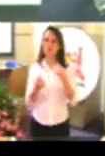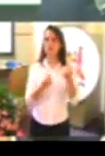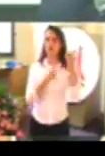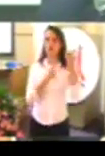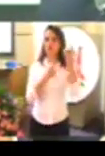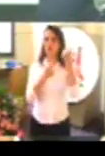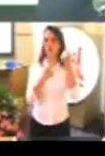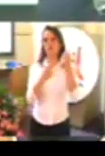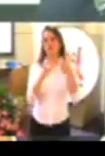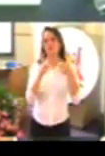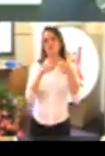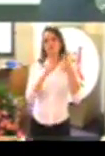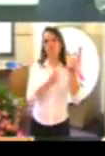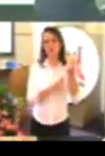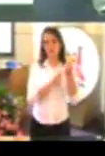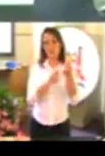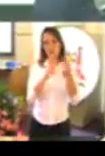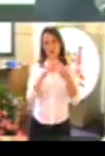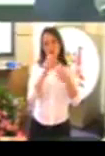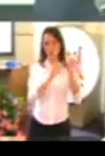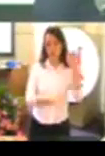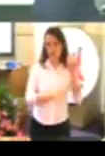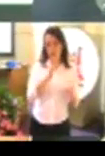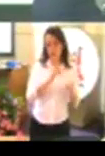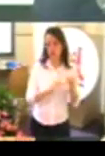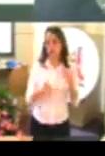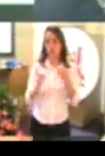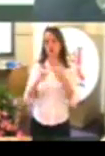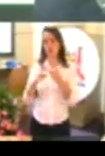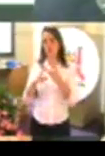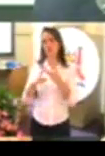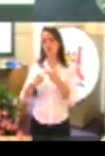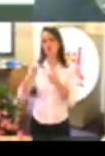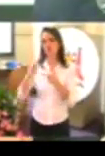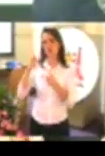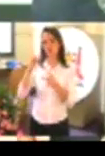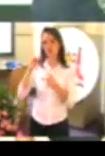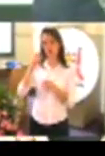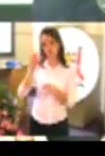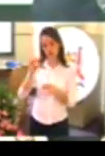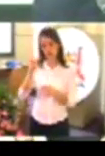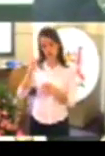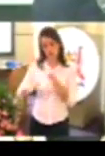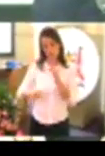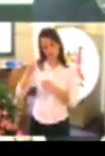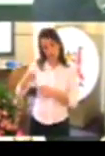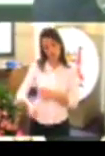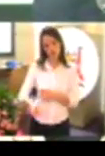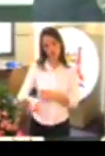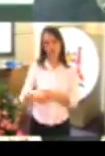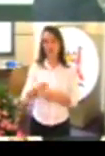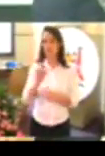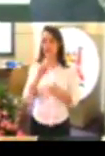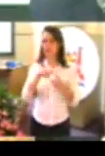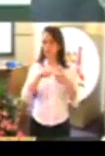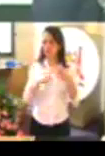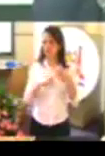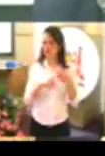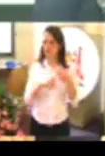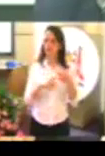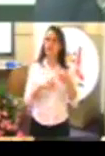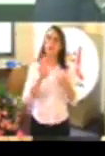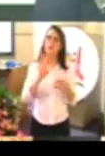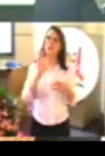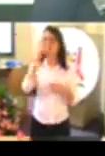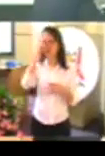poderes, o poder executivo e o poder judiciário. A